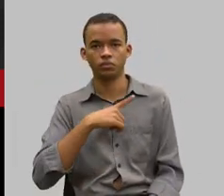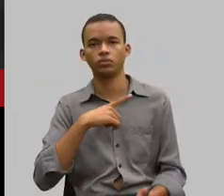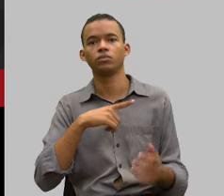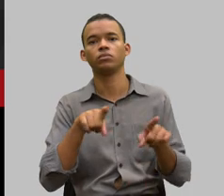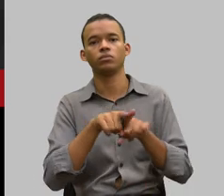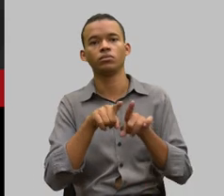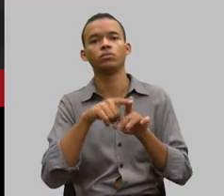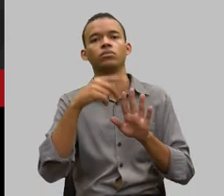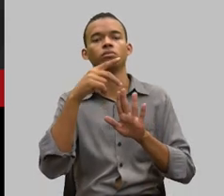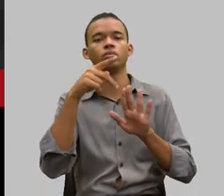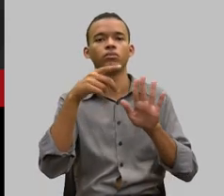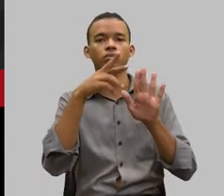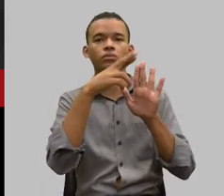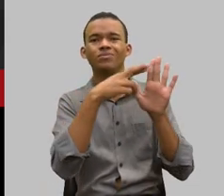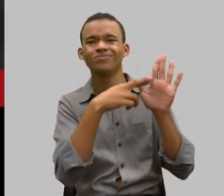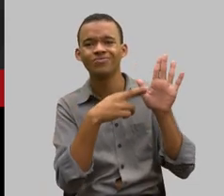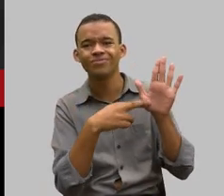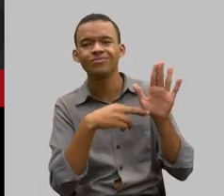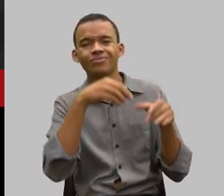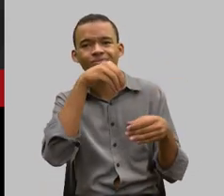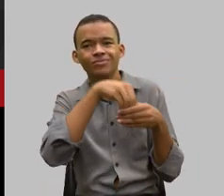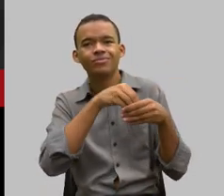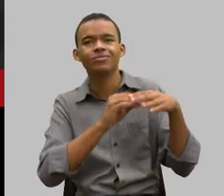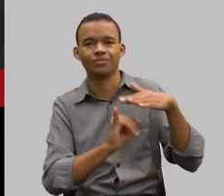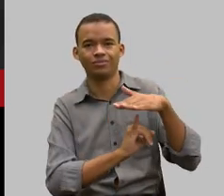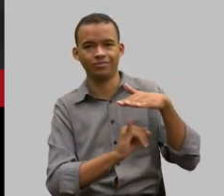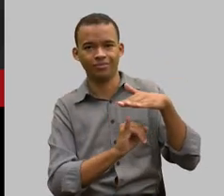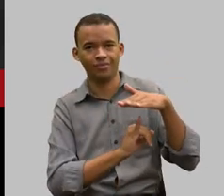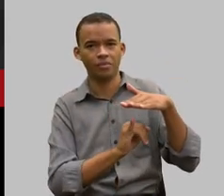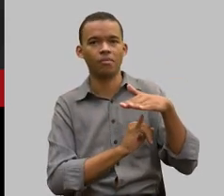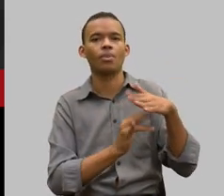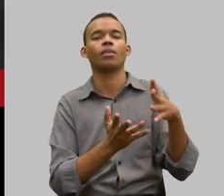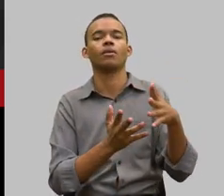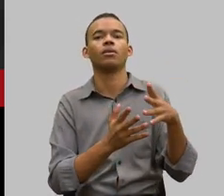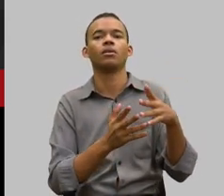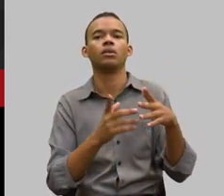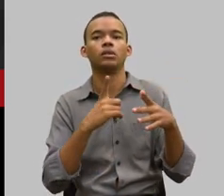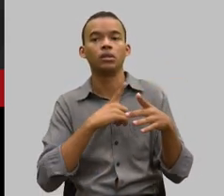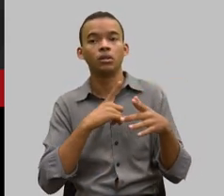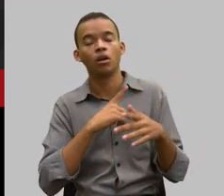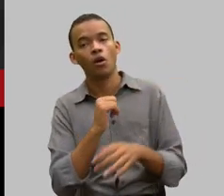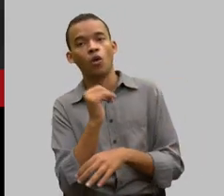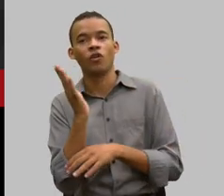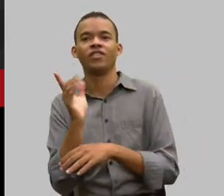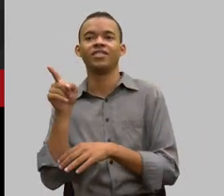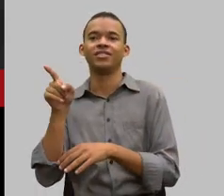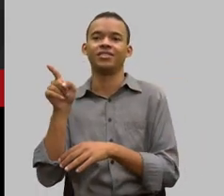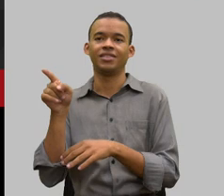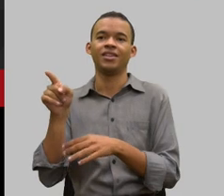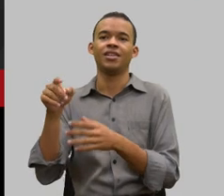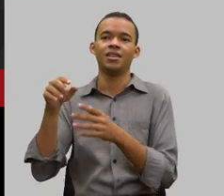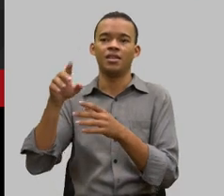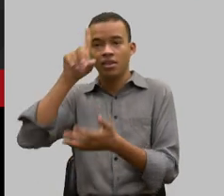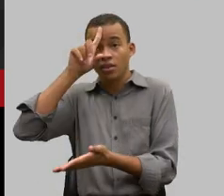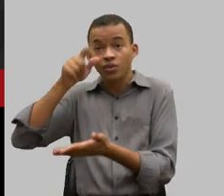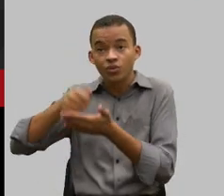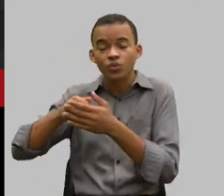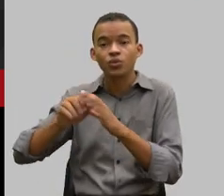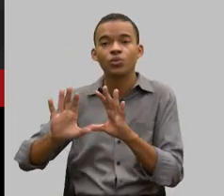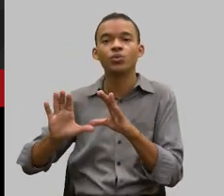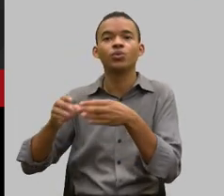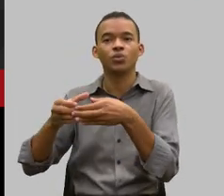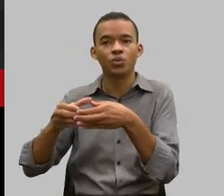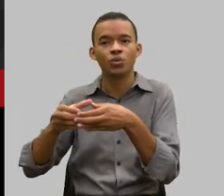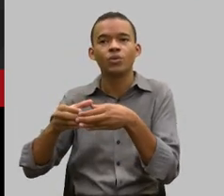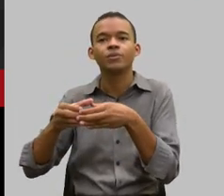integridade e a comissão de ética e e as decisões colegiadas e descentralizadas são tomadas principalmente pelo conselho de